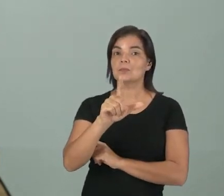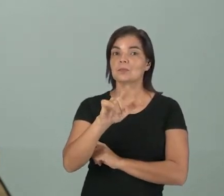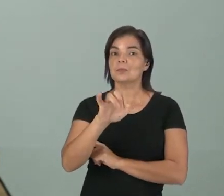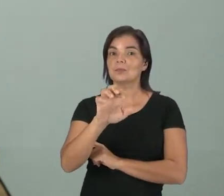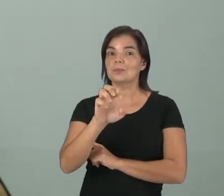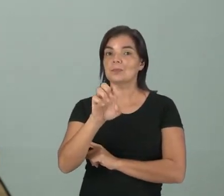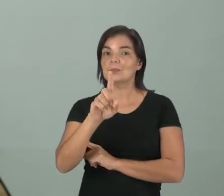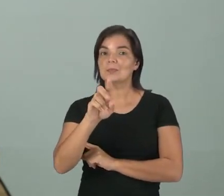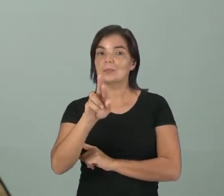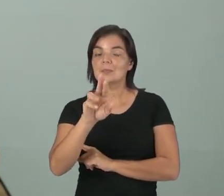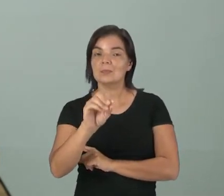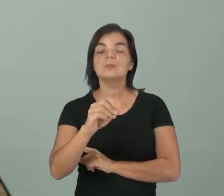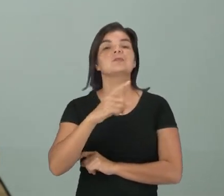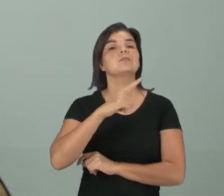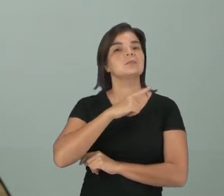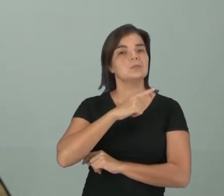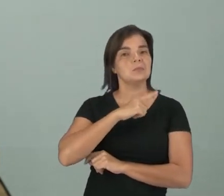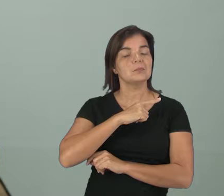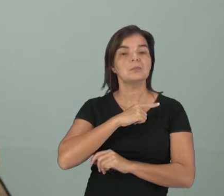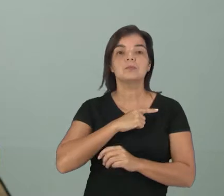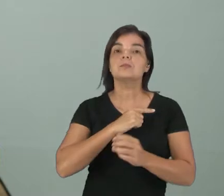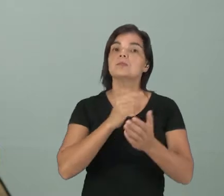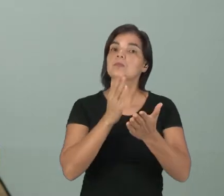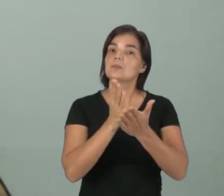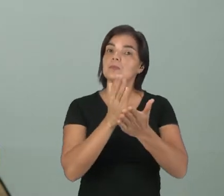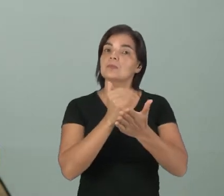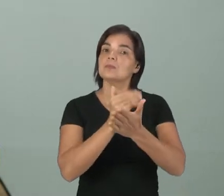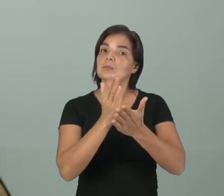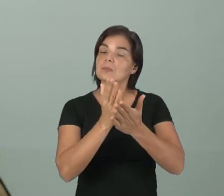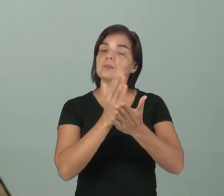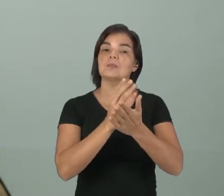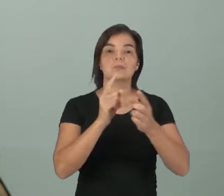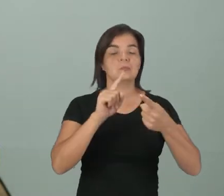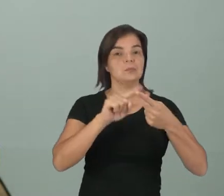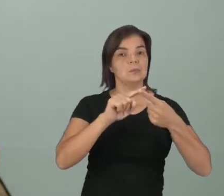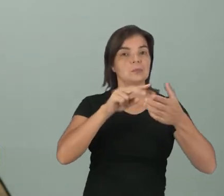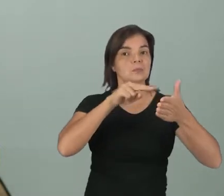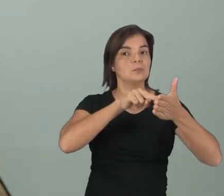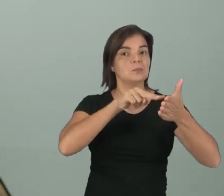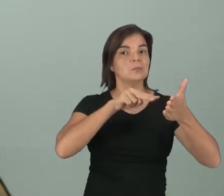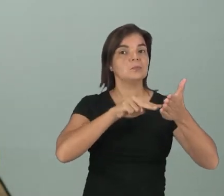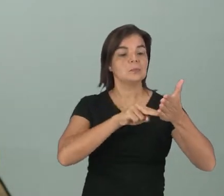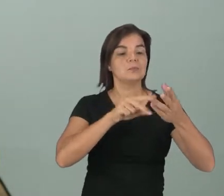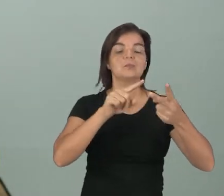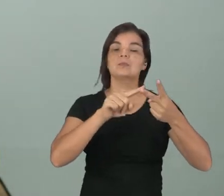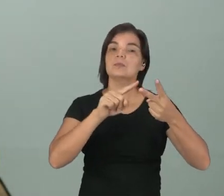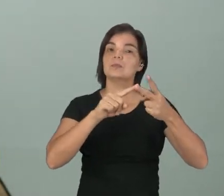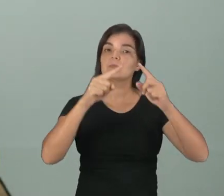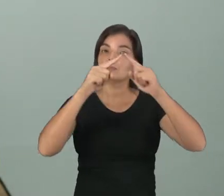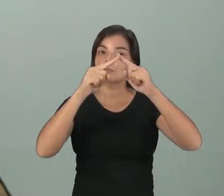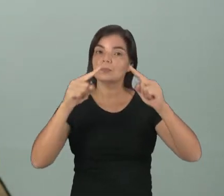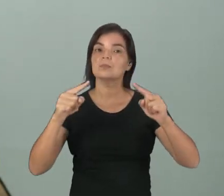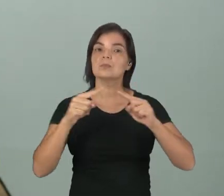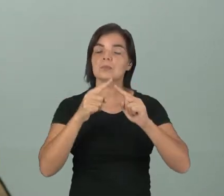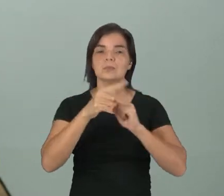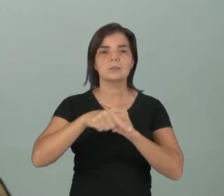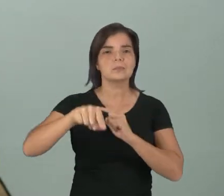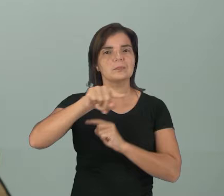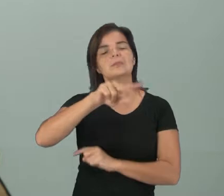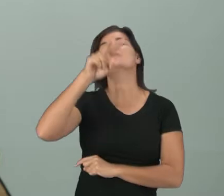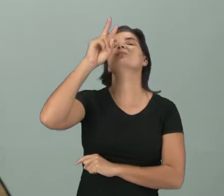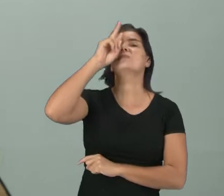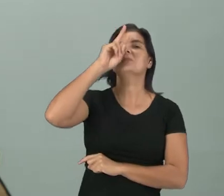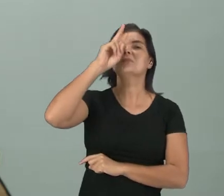os poliedros, eles podem ter uma subdivisão, eles podem se dividir em prismas e em pirâmides. Vocês conseguem se lembrar